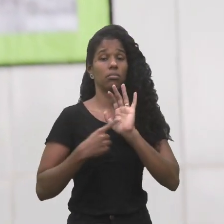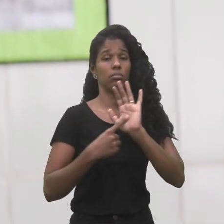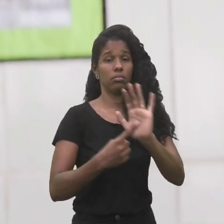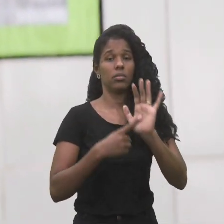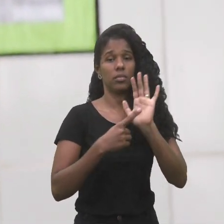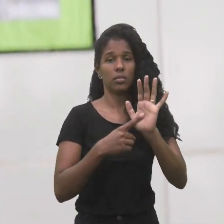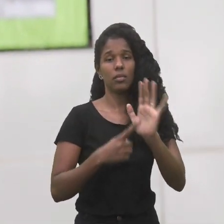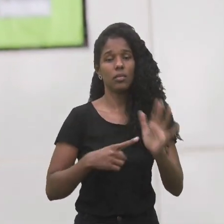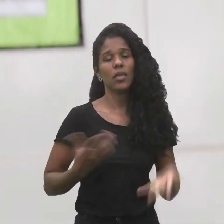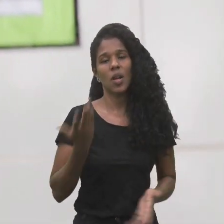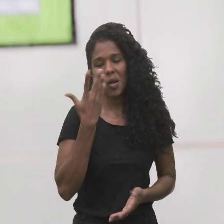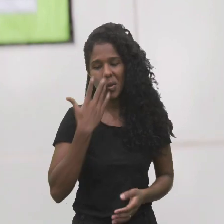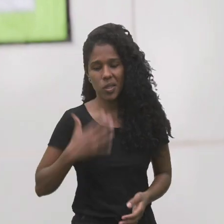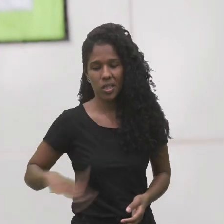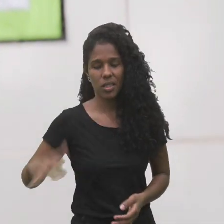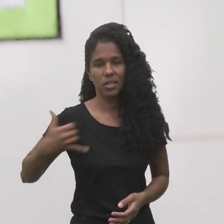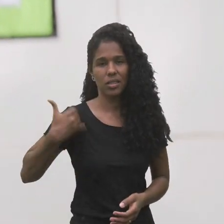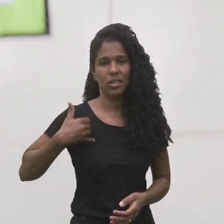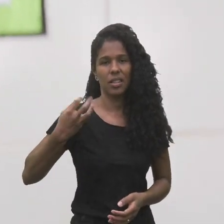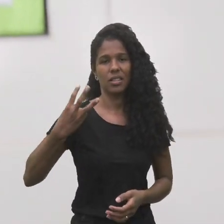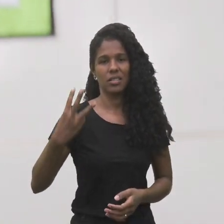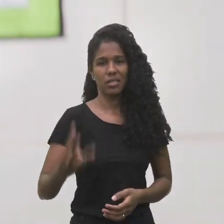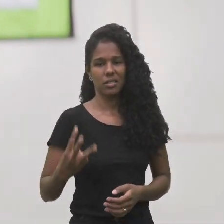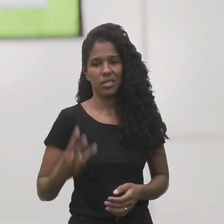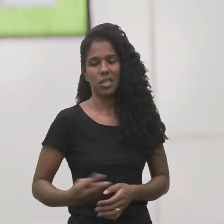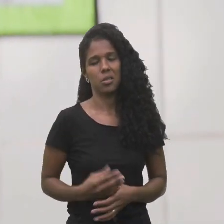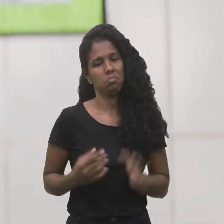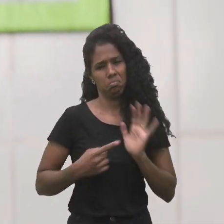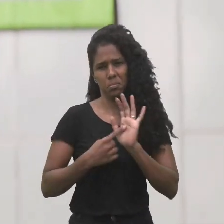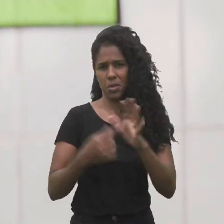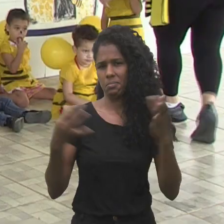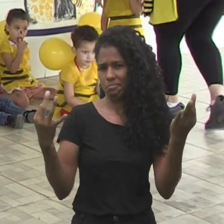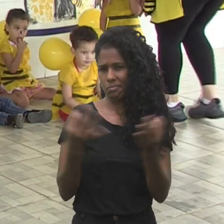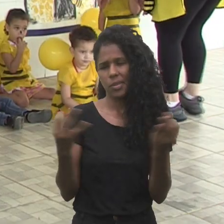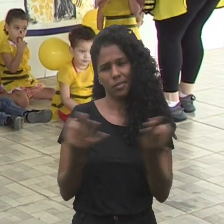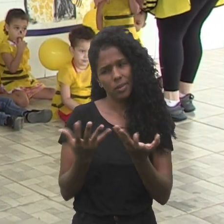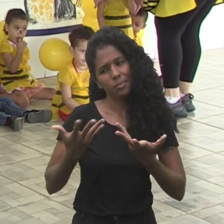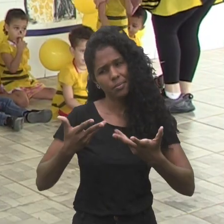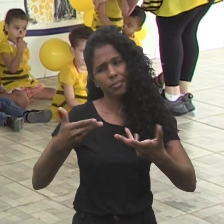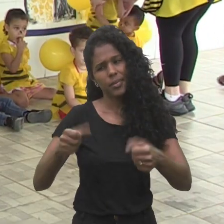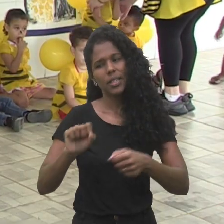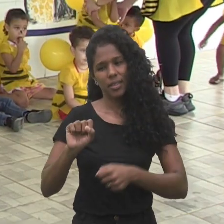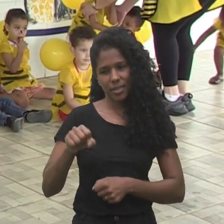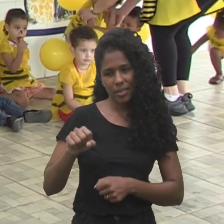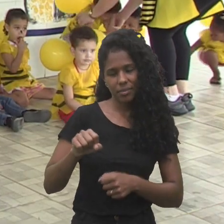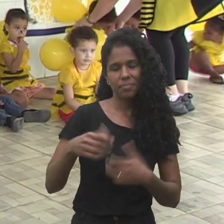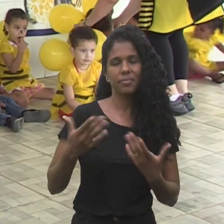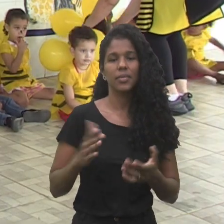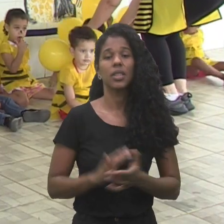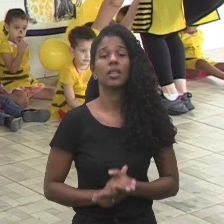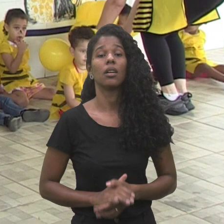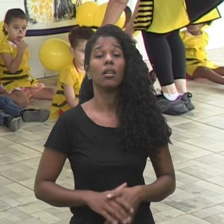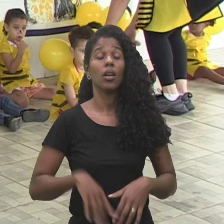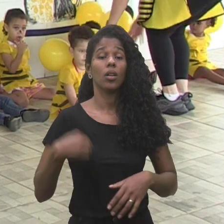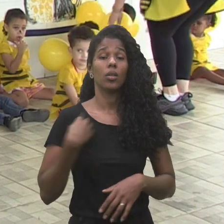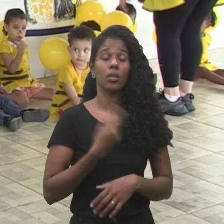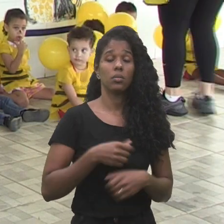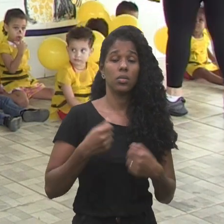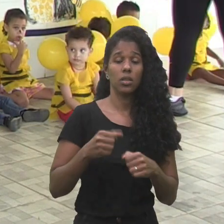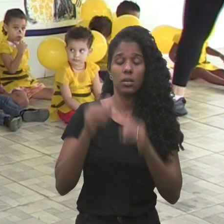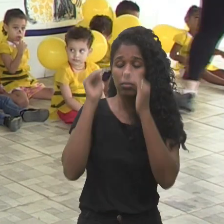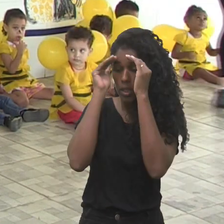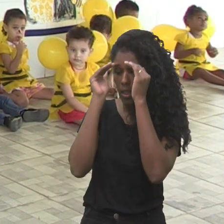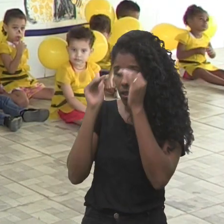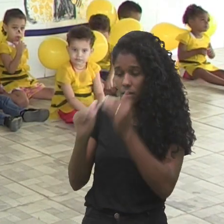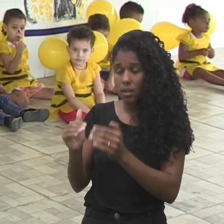que deram um show, né, família? E a gente sempre tem que respeitar, né, as crianças. Aquela criança que quer cantar,